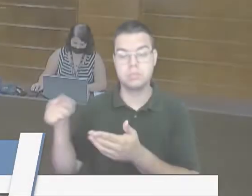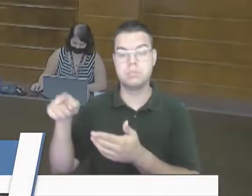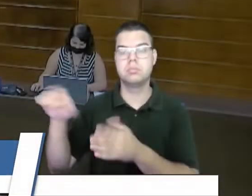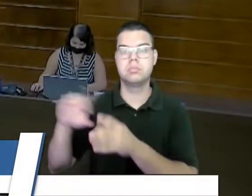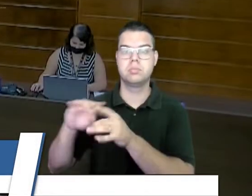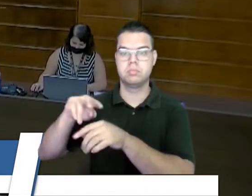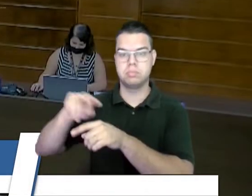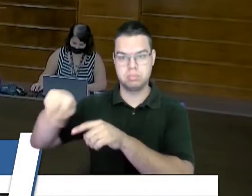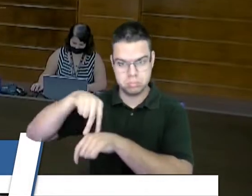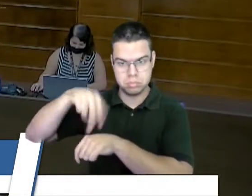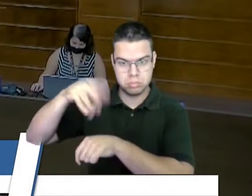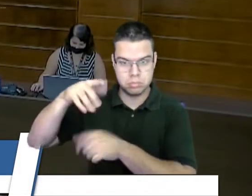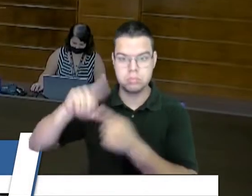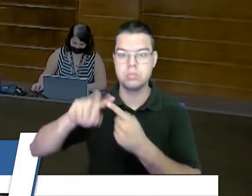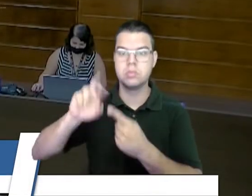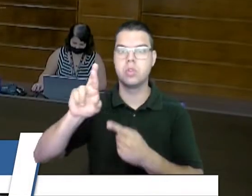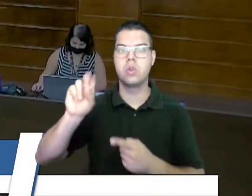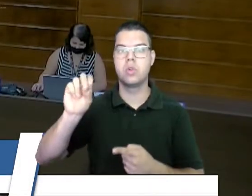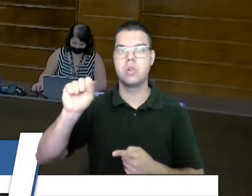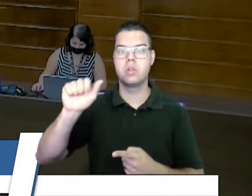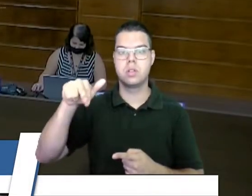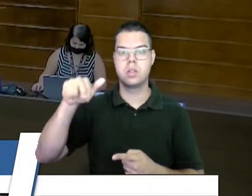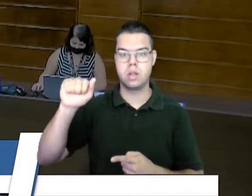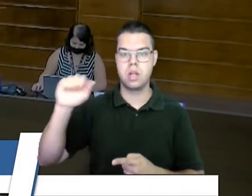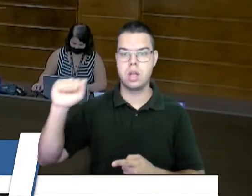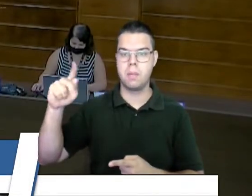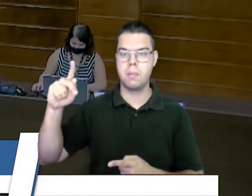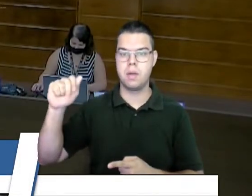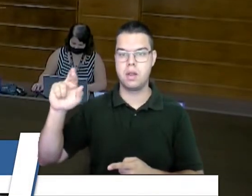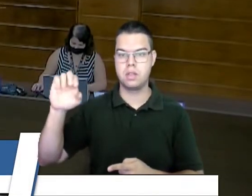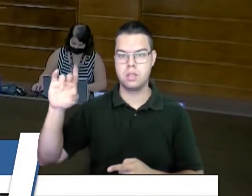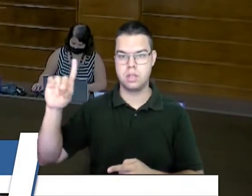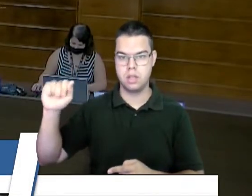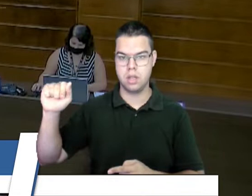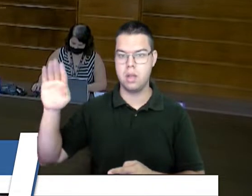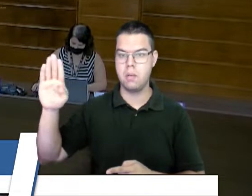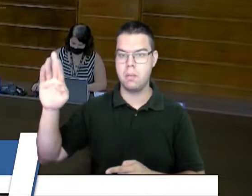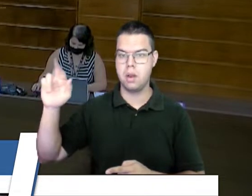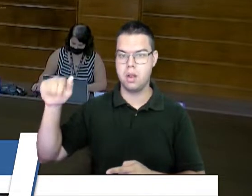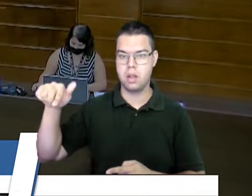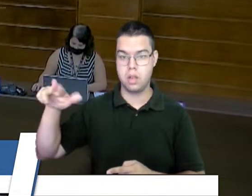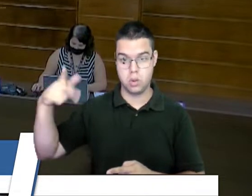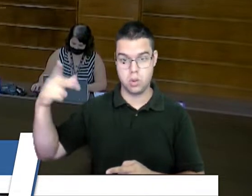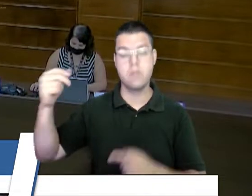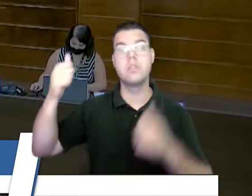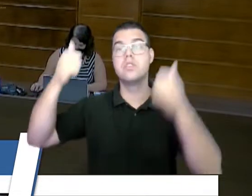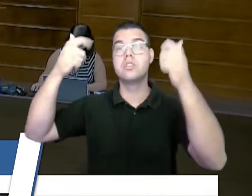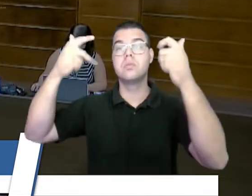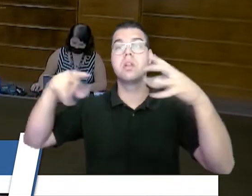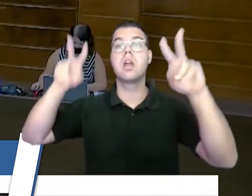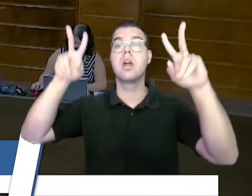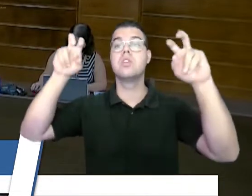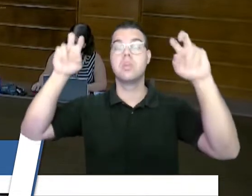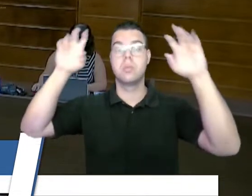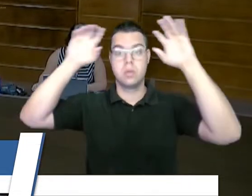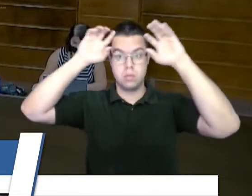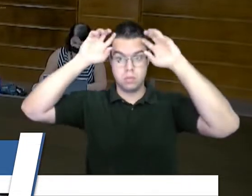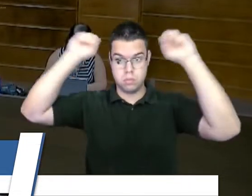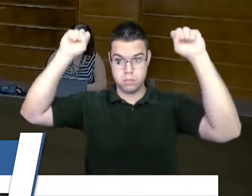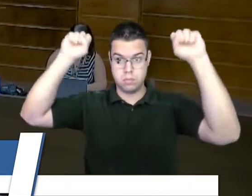Senhora Rosana Aparecida Branquinho, que estará falando sobre a prestação de contas do Conselho Municipal do